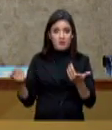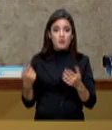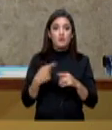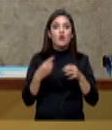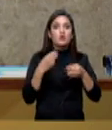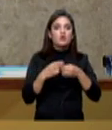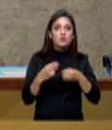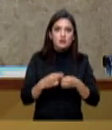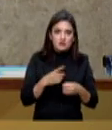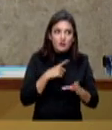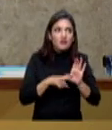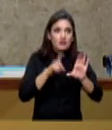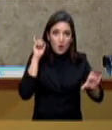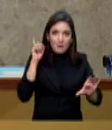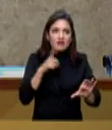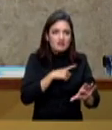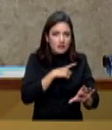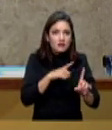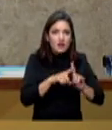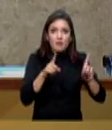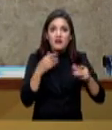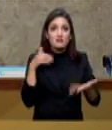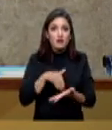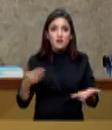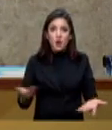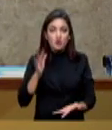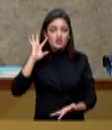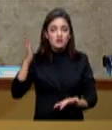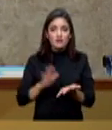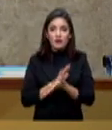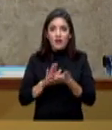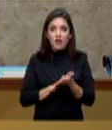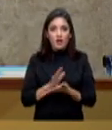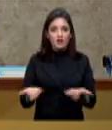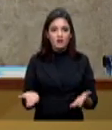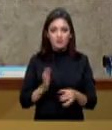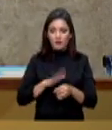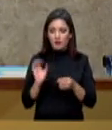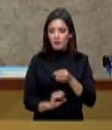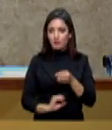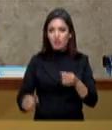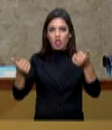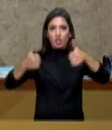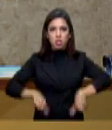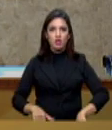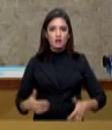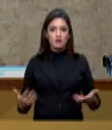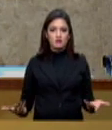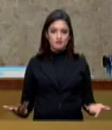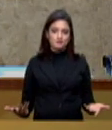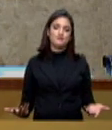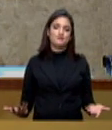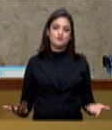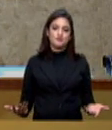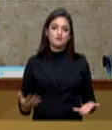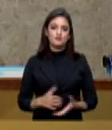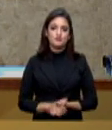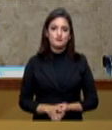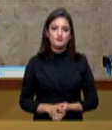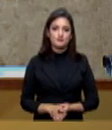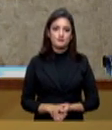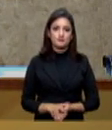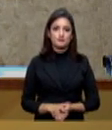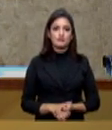competência toda deixar o Brasil nesse estado de abandono de flagelo do saneamento